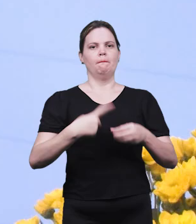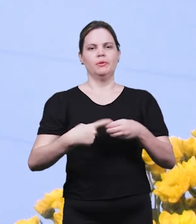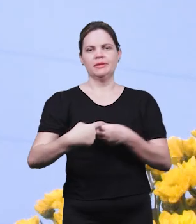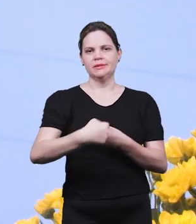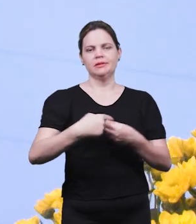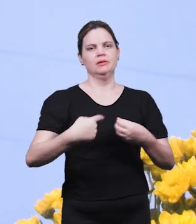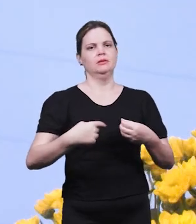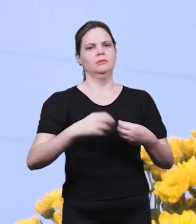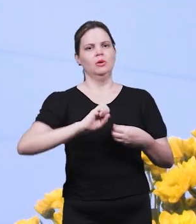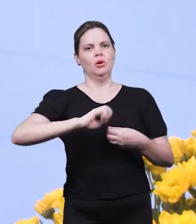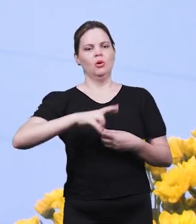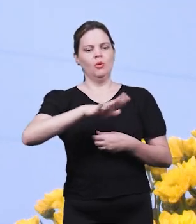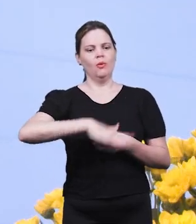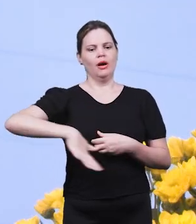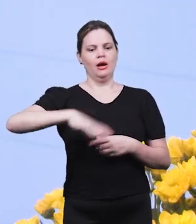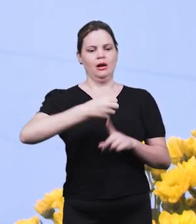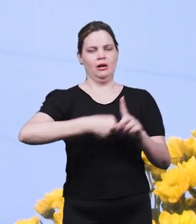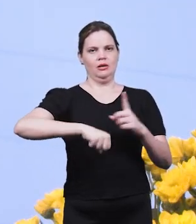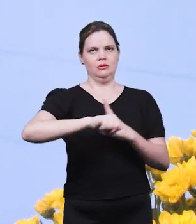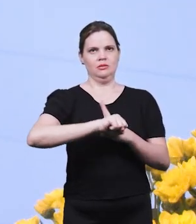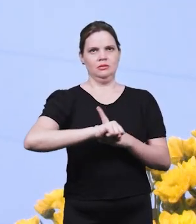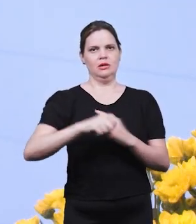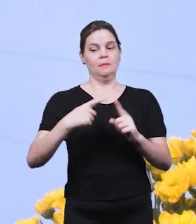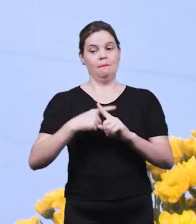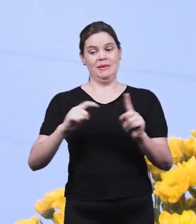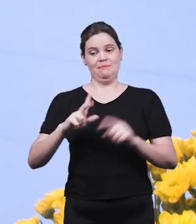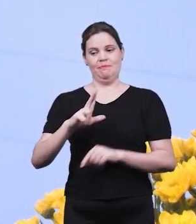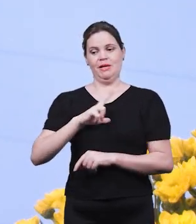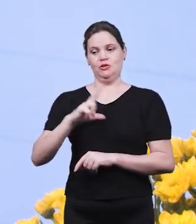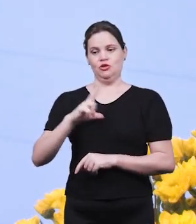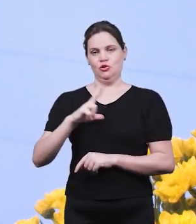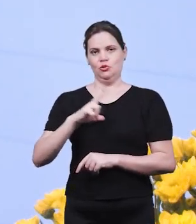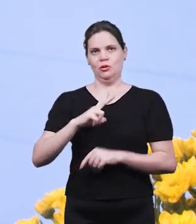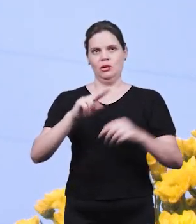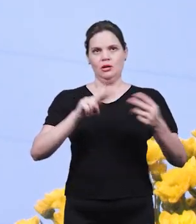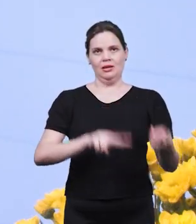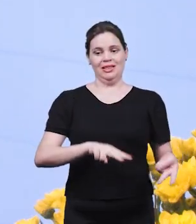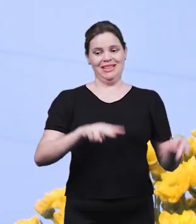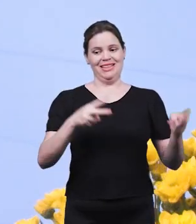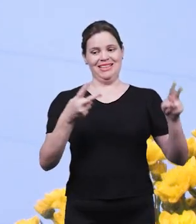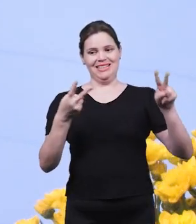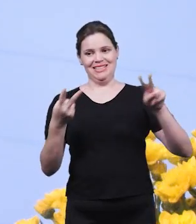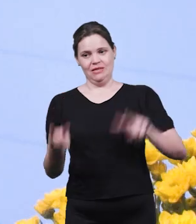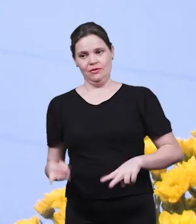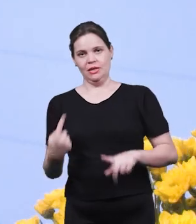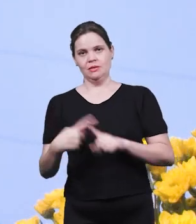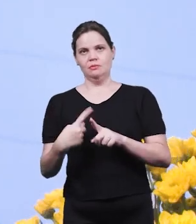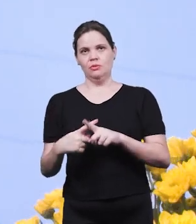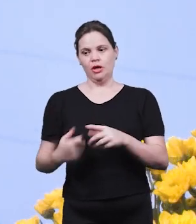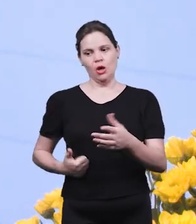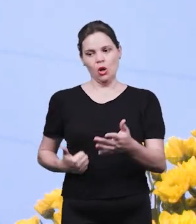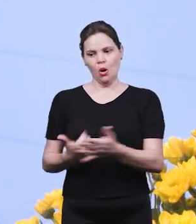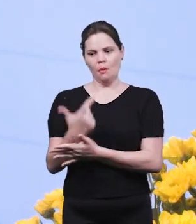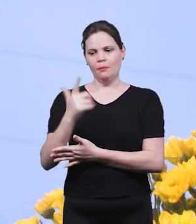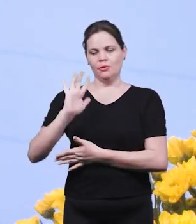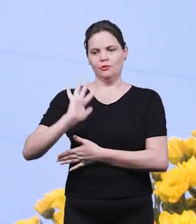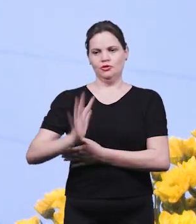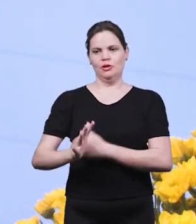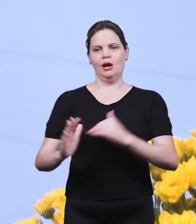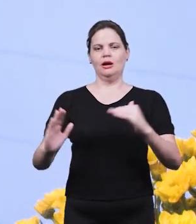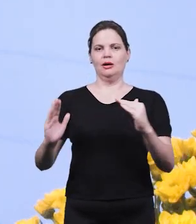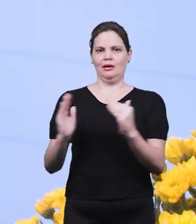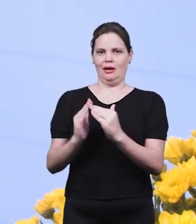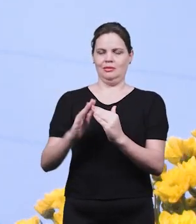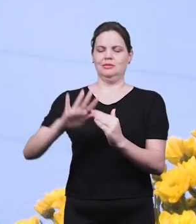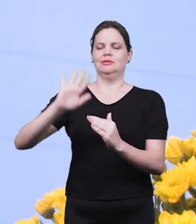interesse social, mas esses endereços particulares, muitos que já compraram os seus imóveis, é bom dizer